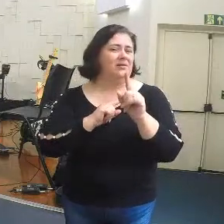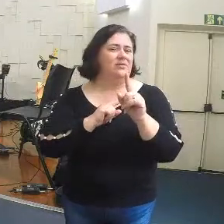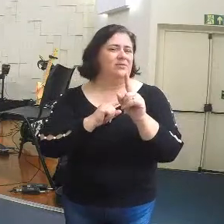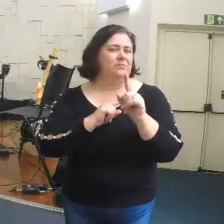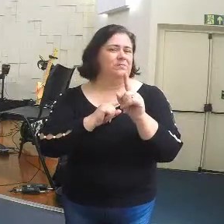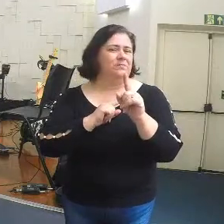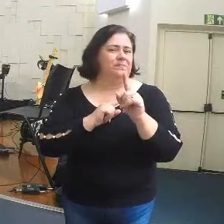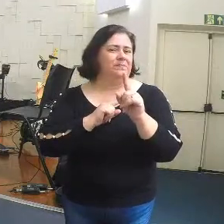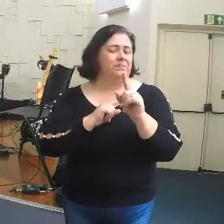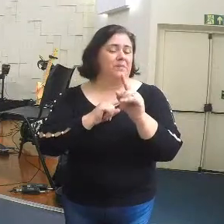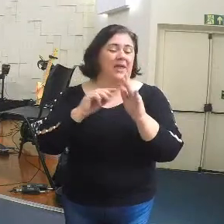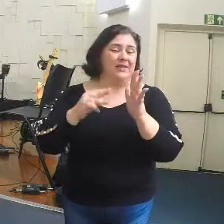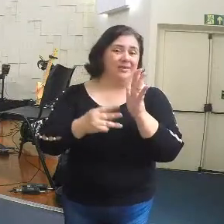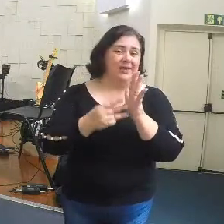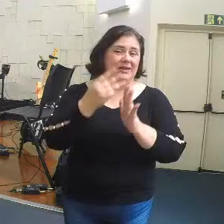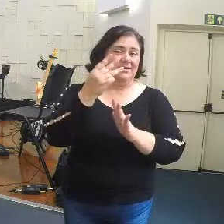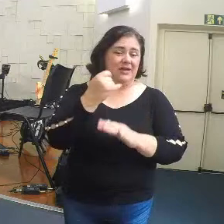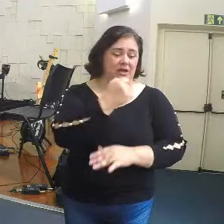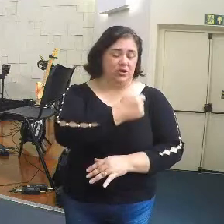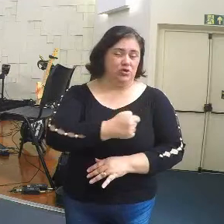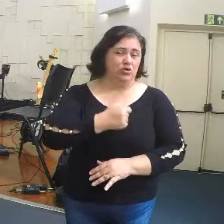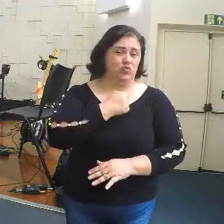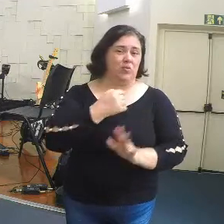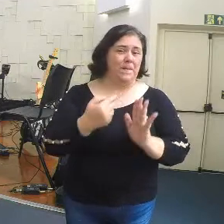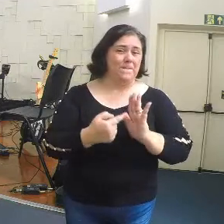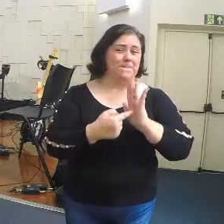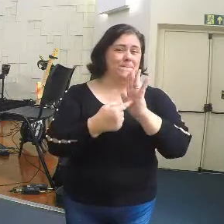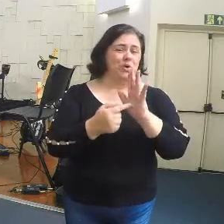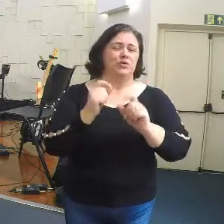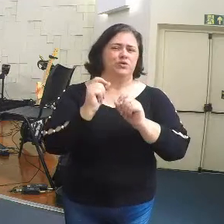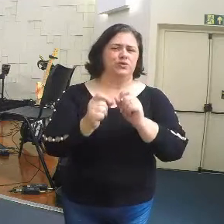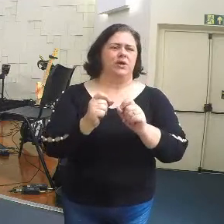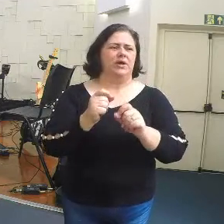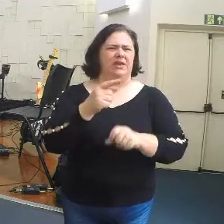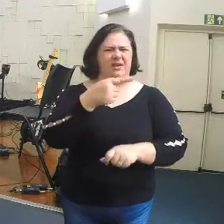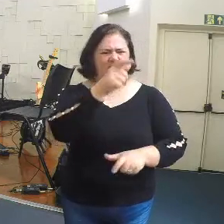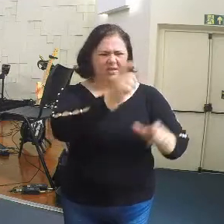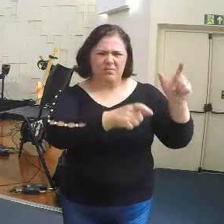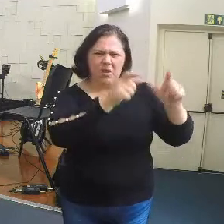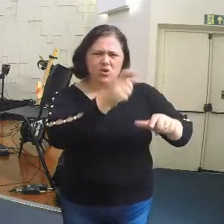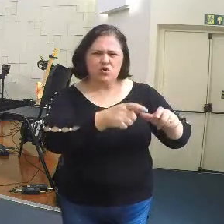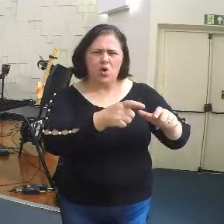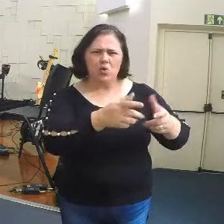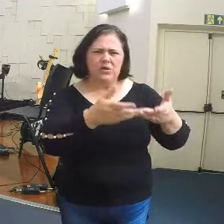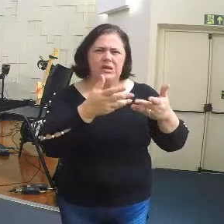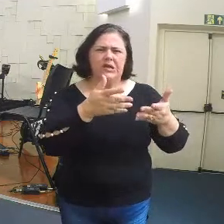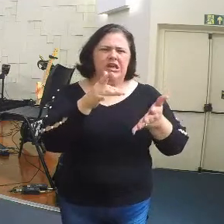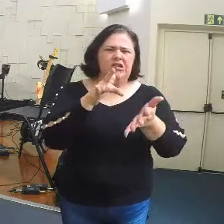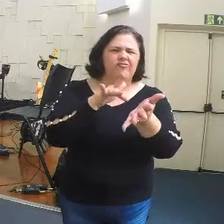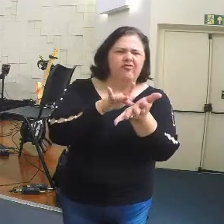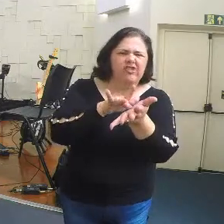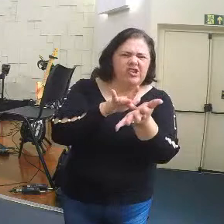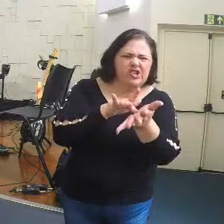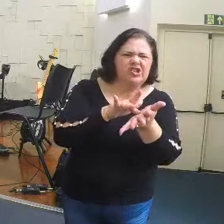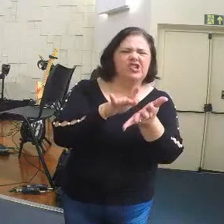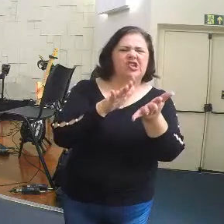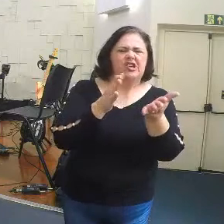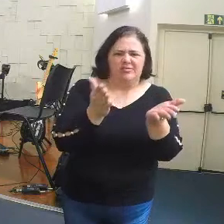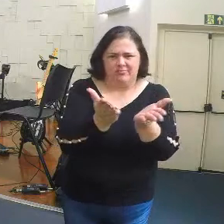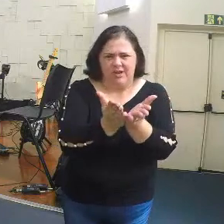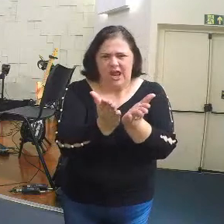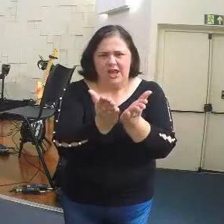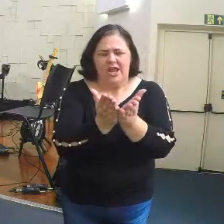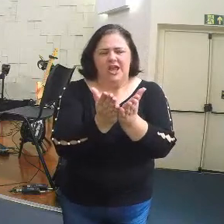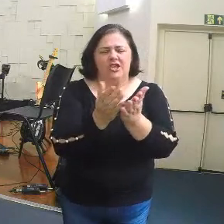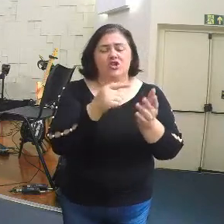epístola nos mostra que esses enganadores, quando chegavam nessas igrejas